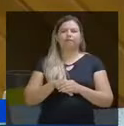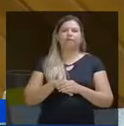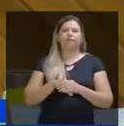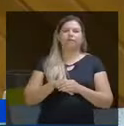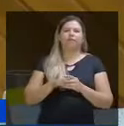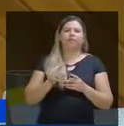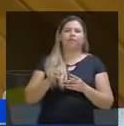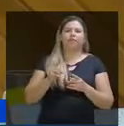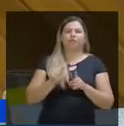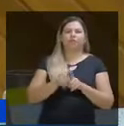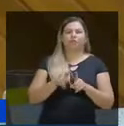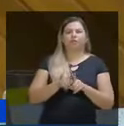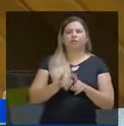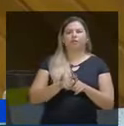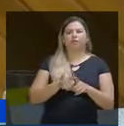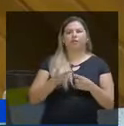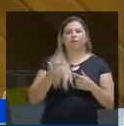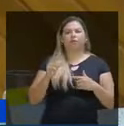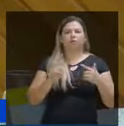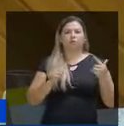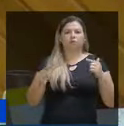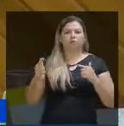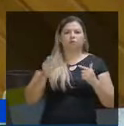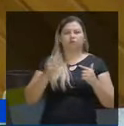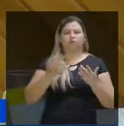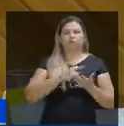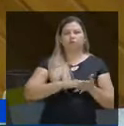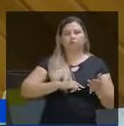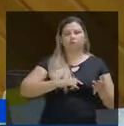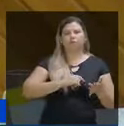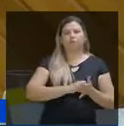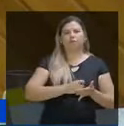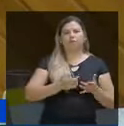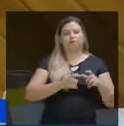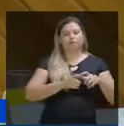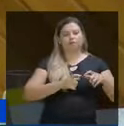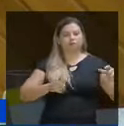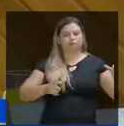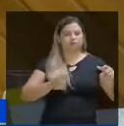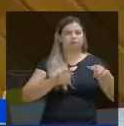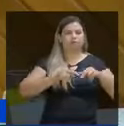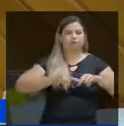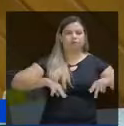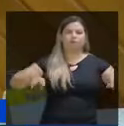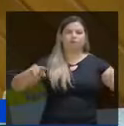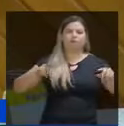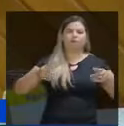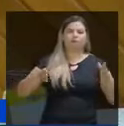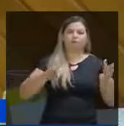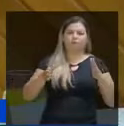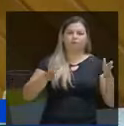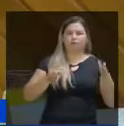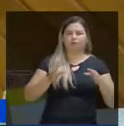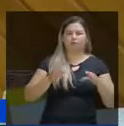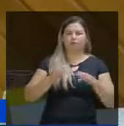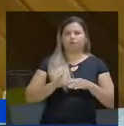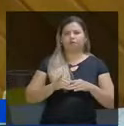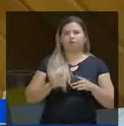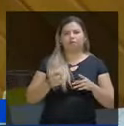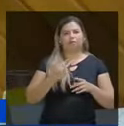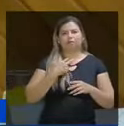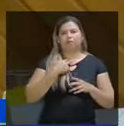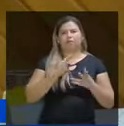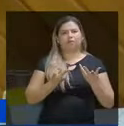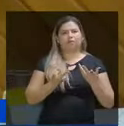de contas de campanha desaprovadas que não tem o condão de impedir o reconhecimento da condição de elegibilidade em